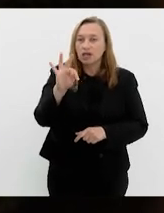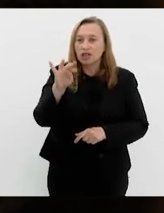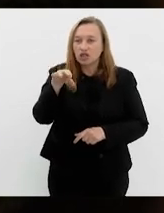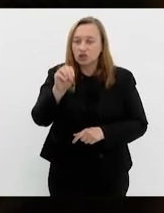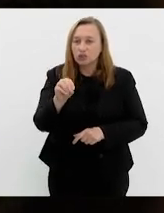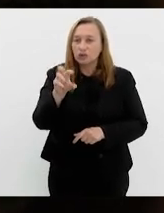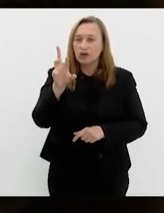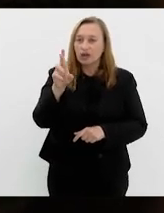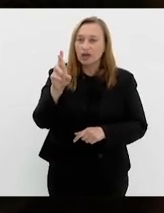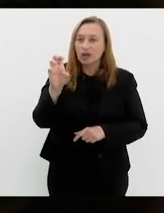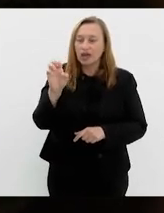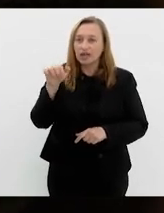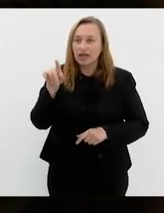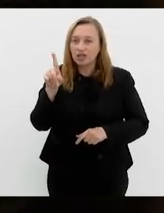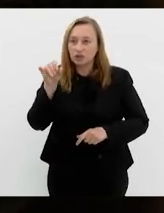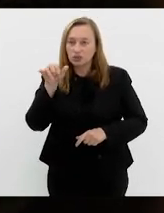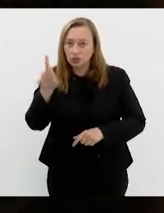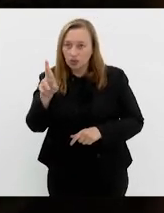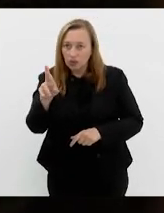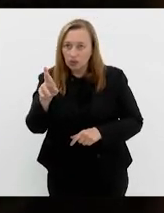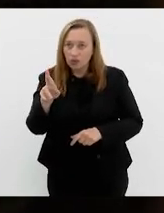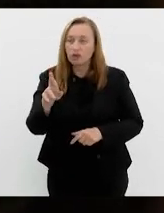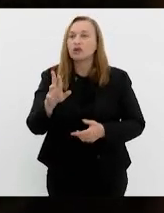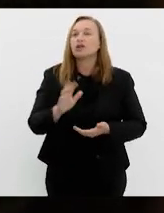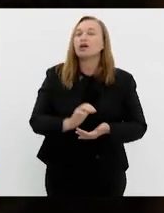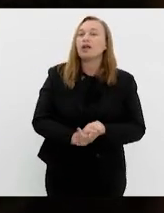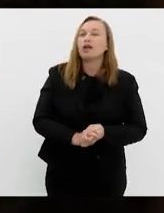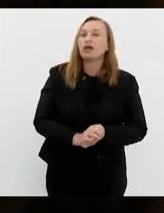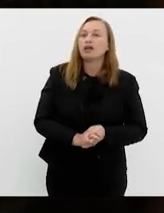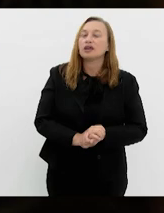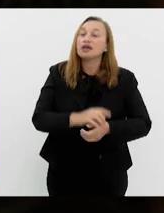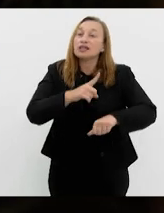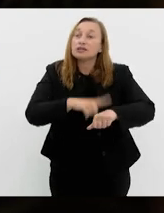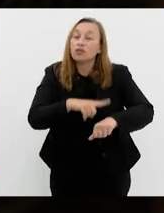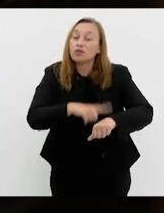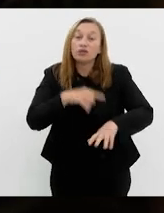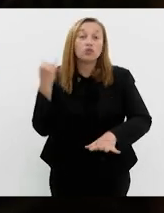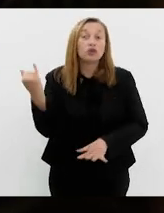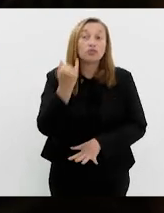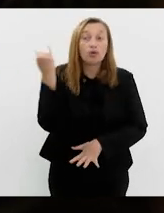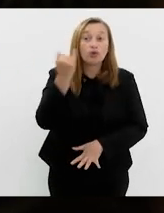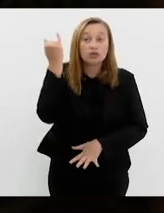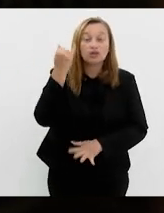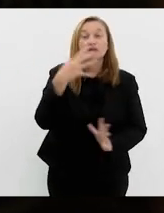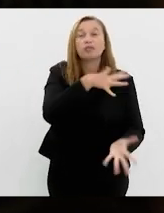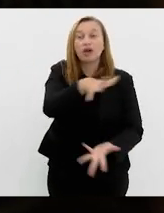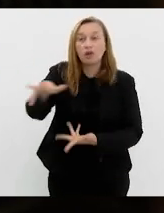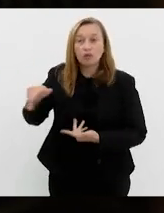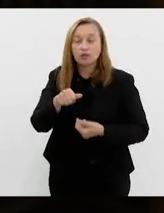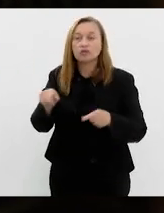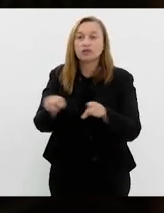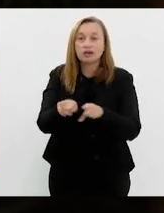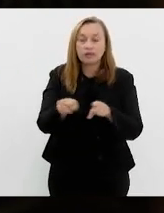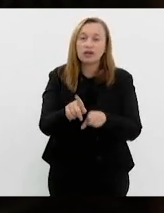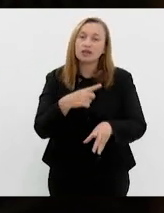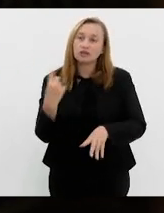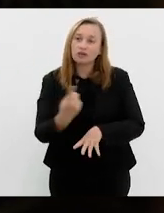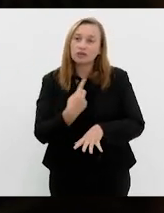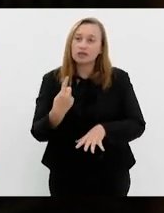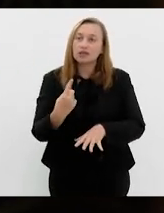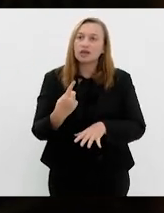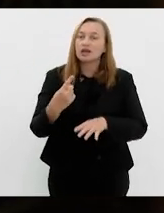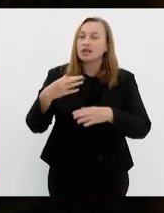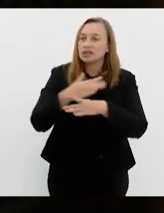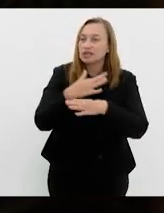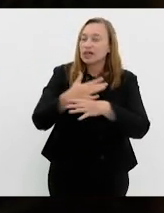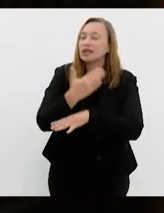as diversas etapas diversas situações desse momento importante para o mundo também para a nossa cidade pedimos a Deus que